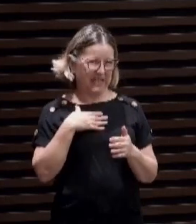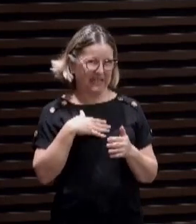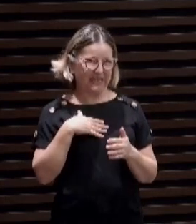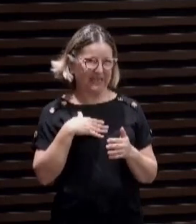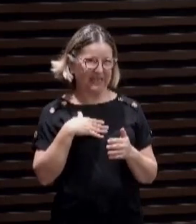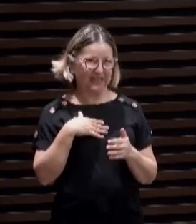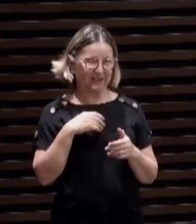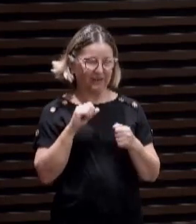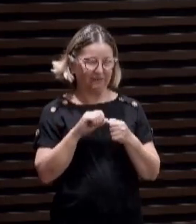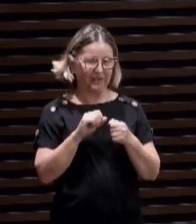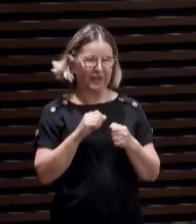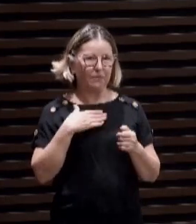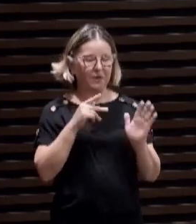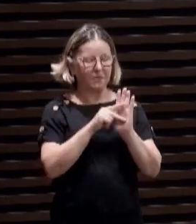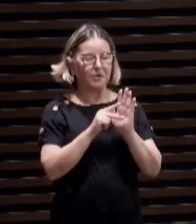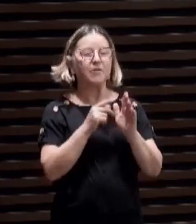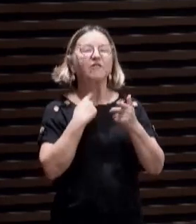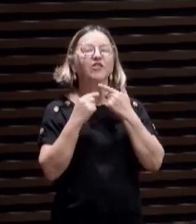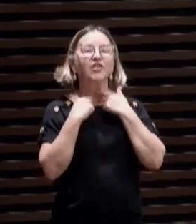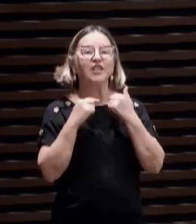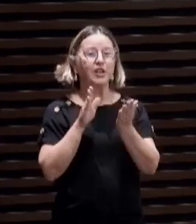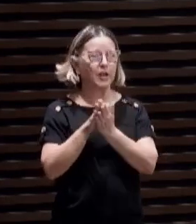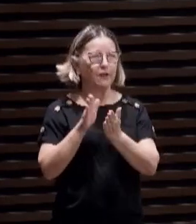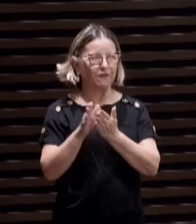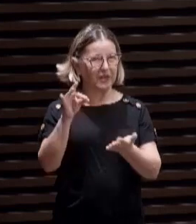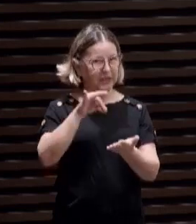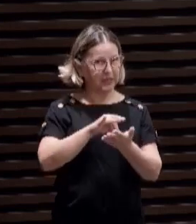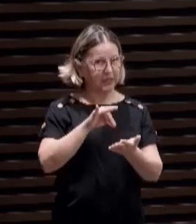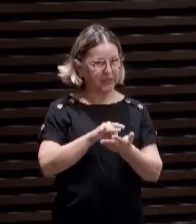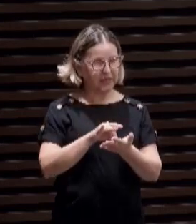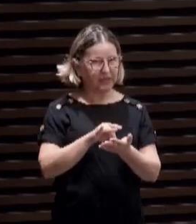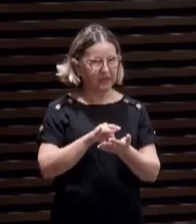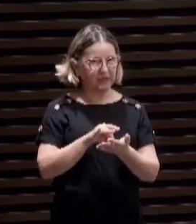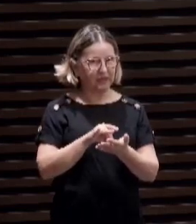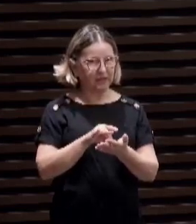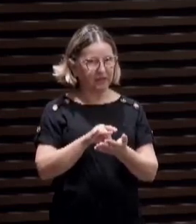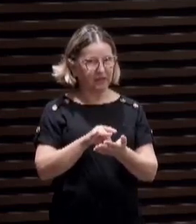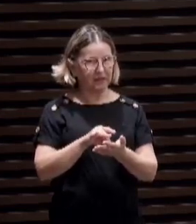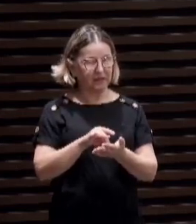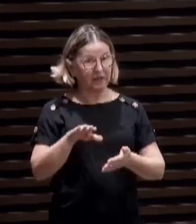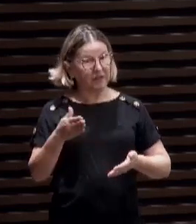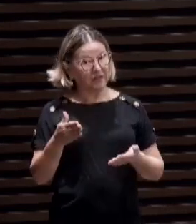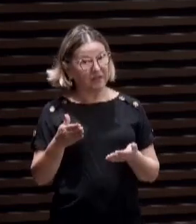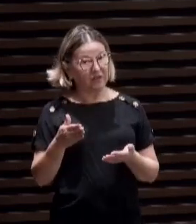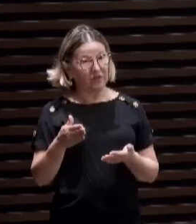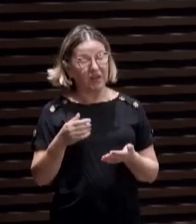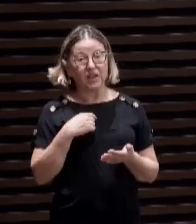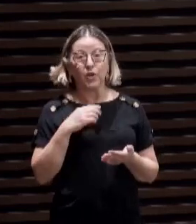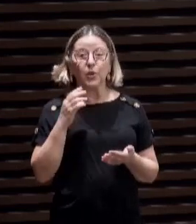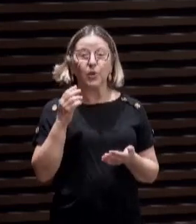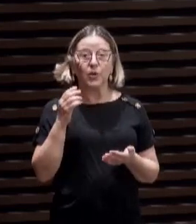eu com isso fujo da realidade, eu estou objetivando as bênçãos de Deus, o galardão de